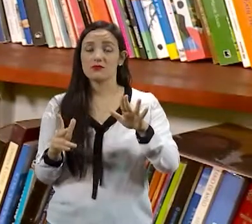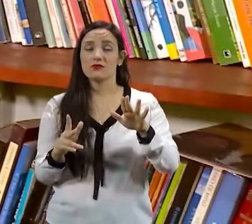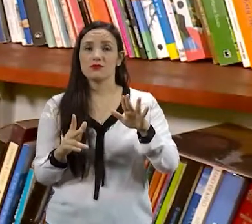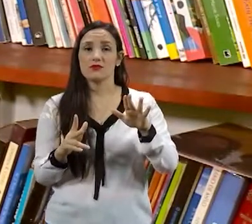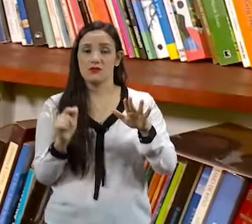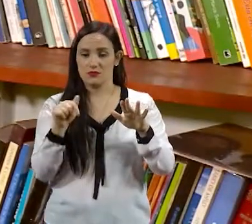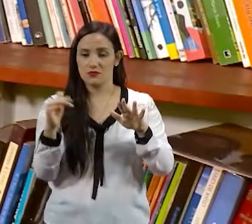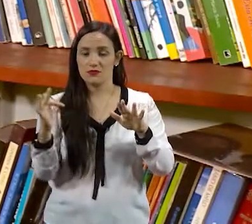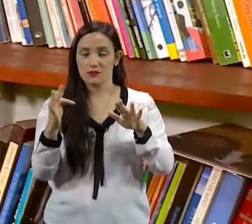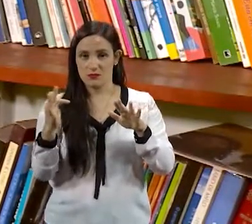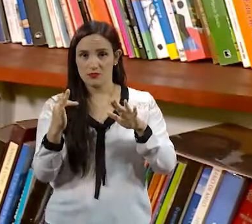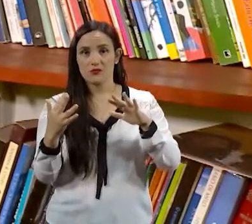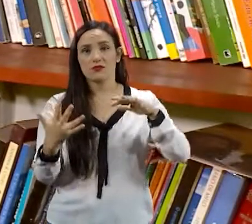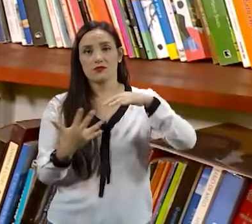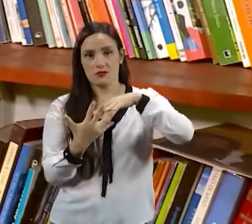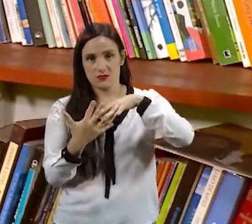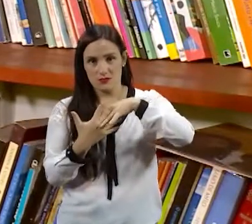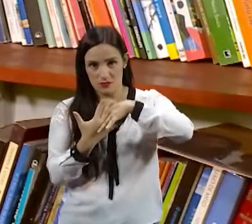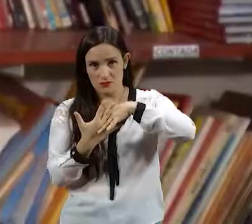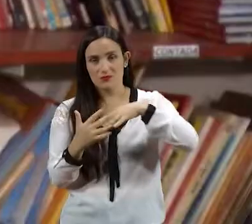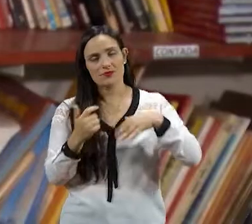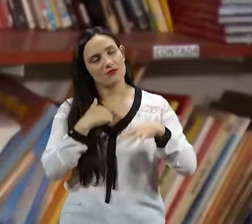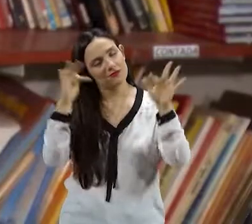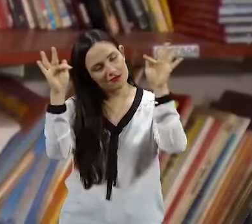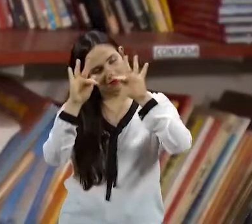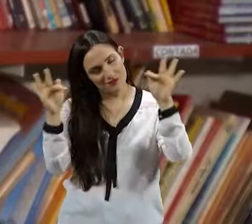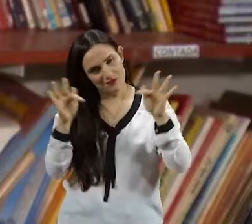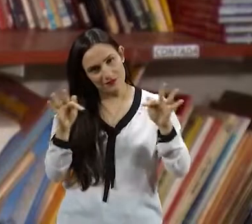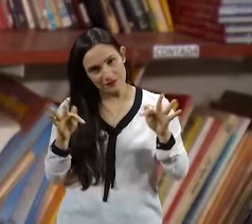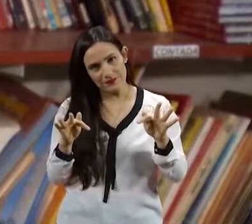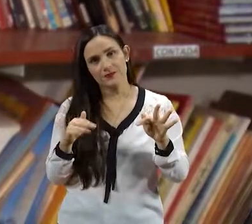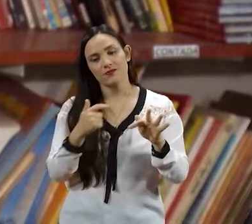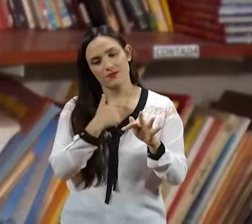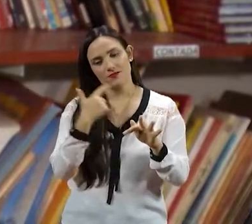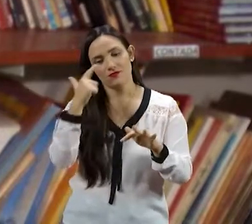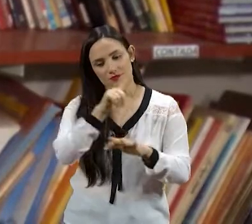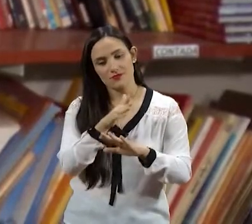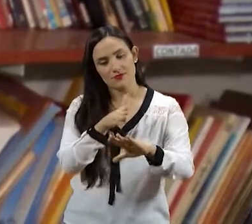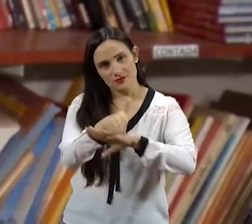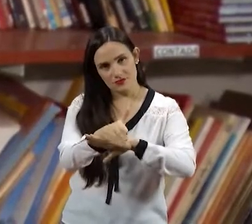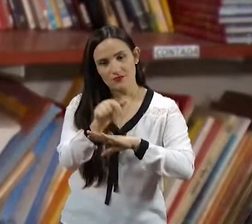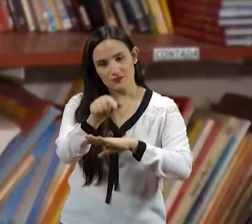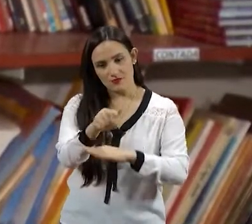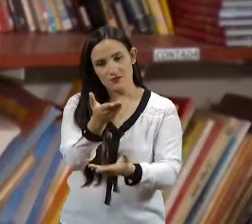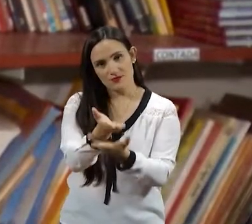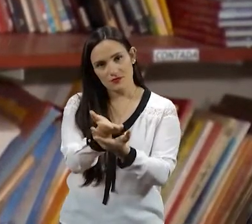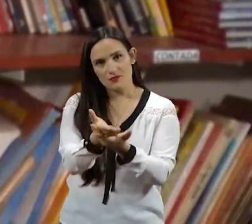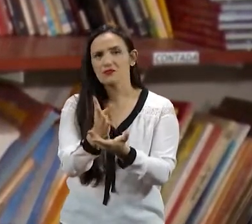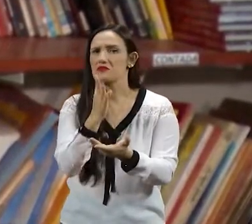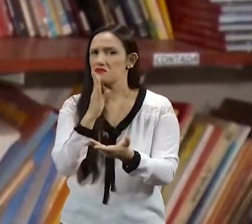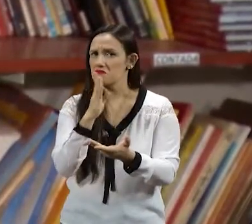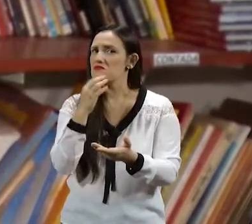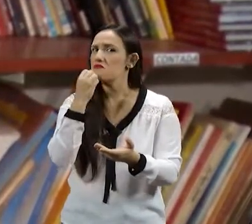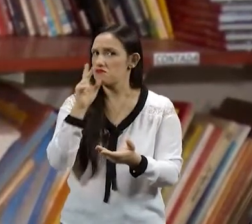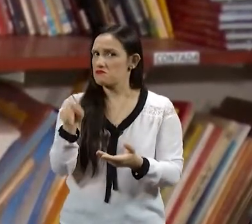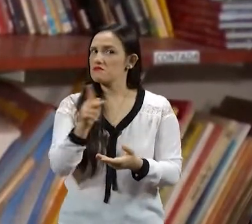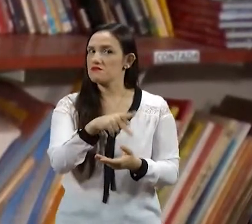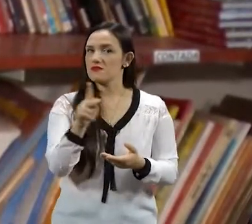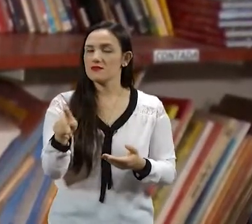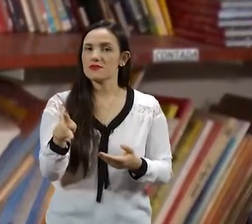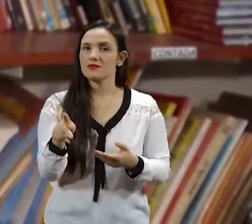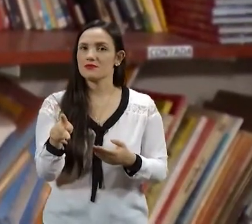A Universidade Federal, que eu tive a felicidade e a oportunidade de ter entrado ali e conhecido